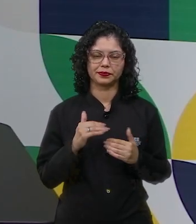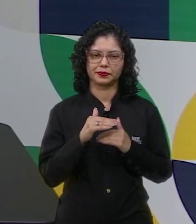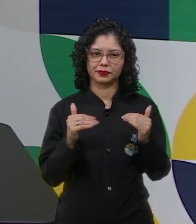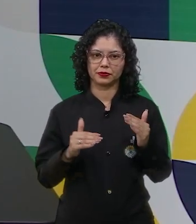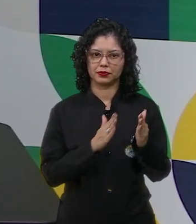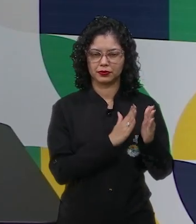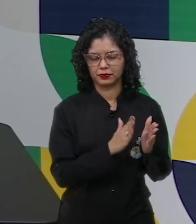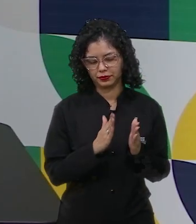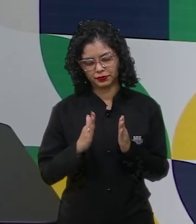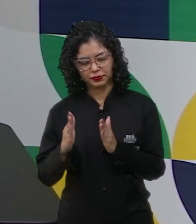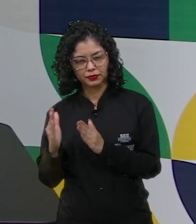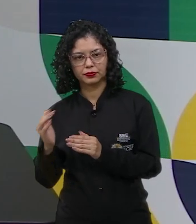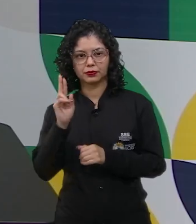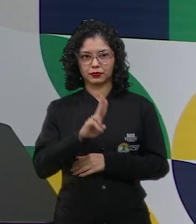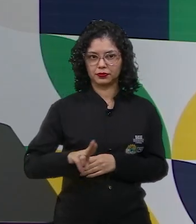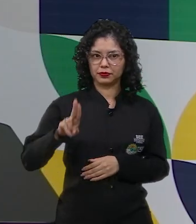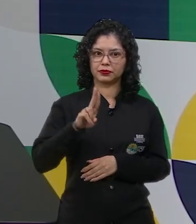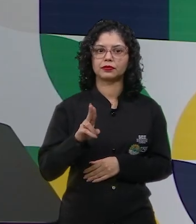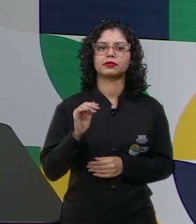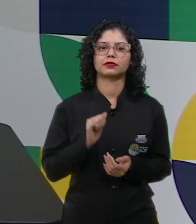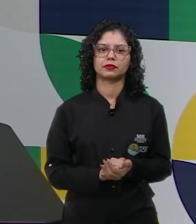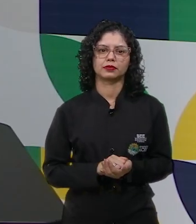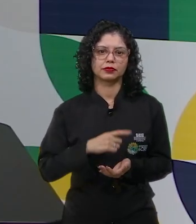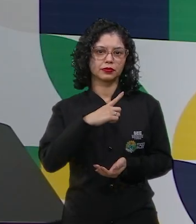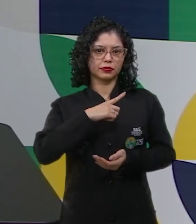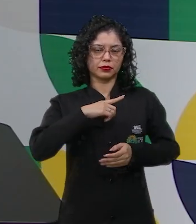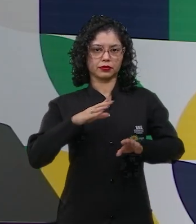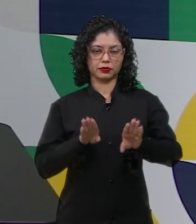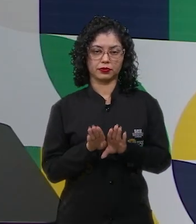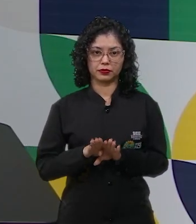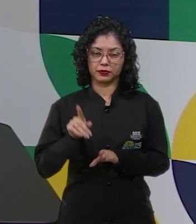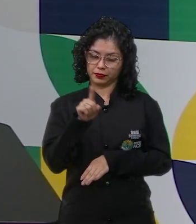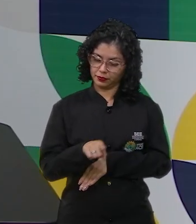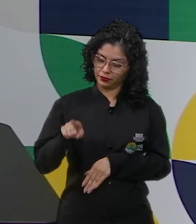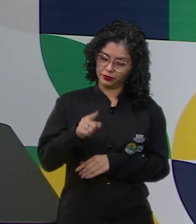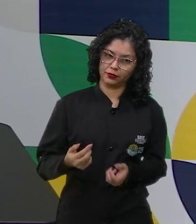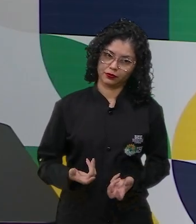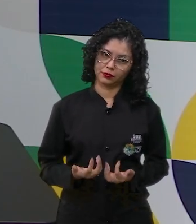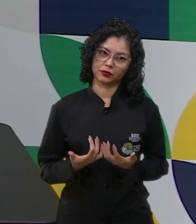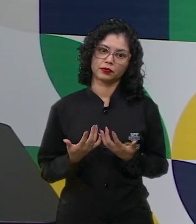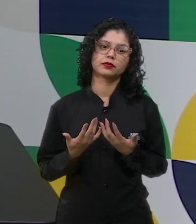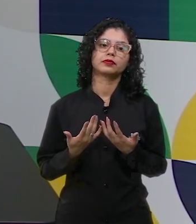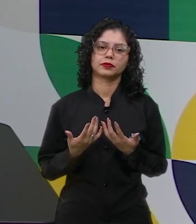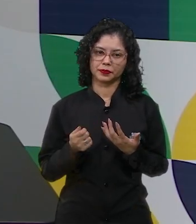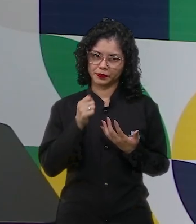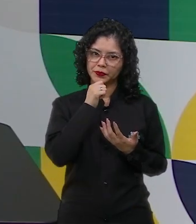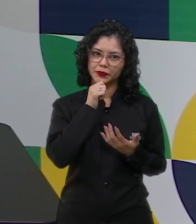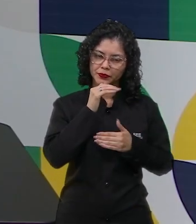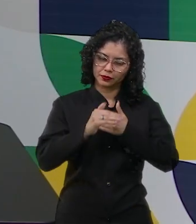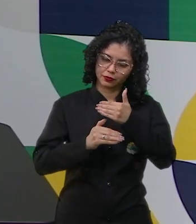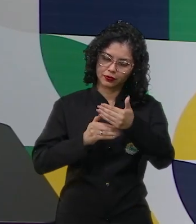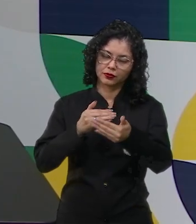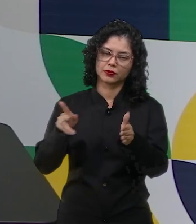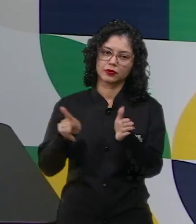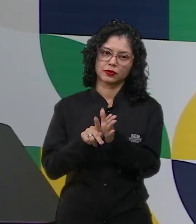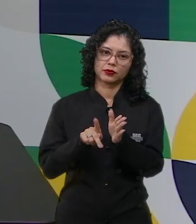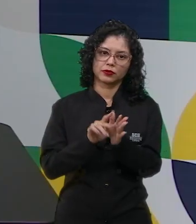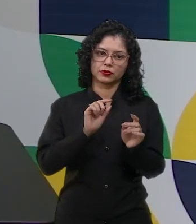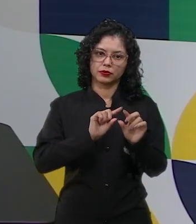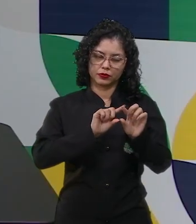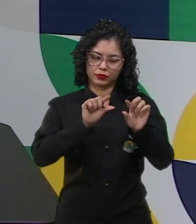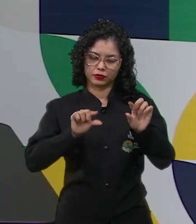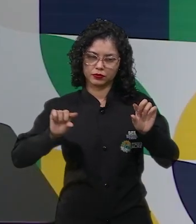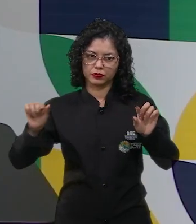toda a questão do funcionamento da Air Fryer. A gente vai ter aquele ventilador que vai o quê? Que vai colocar ali, vai passar ali pela corrente